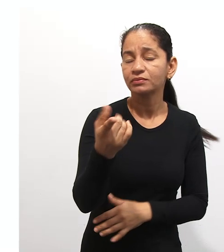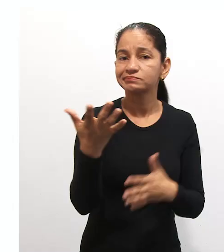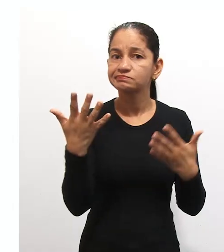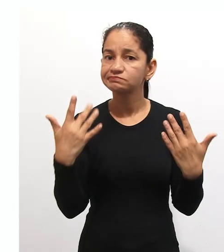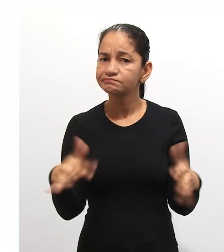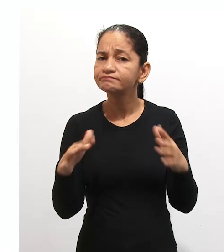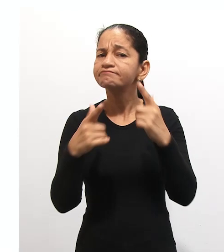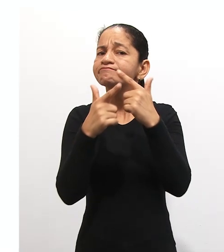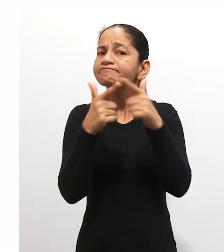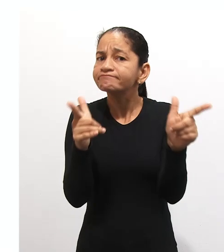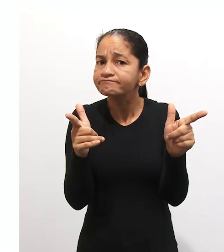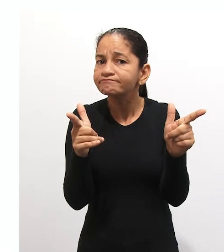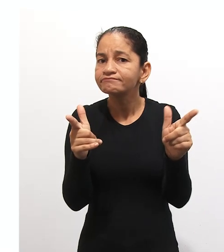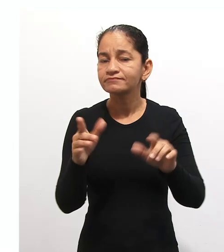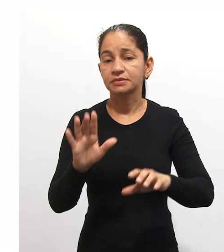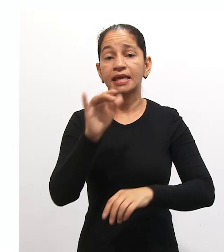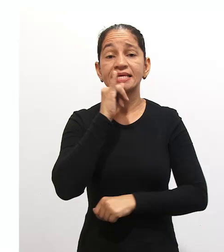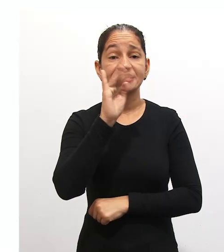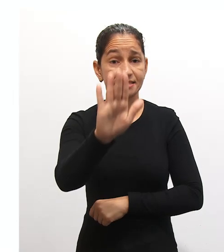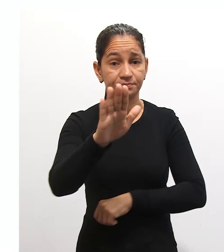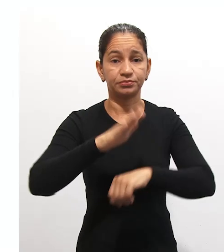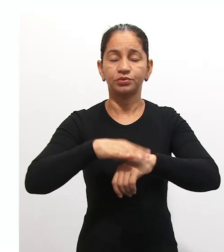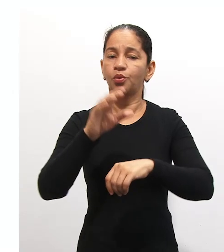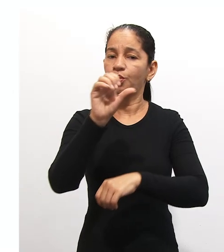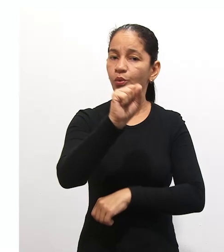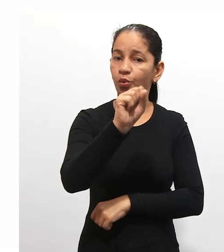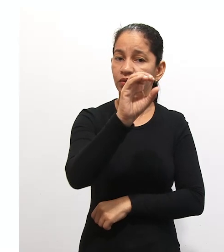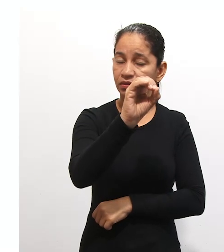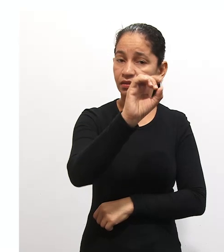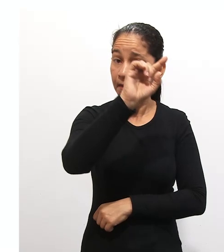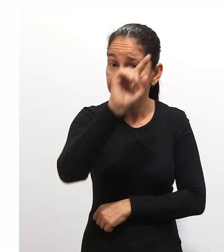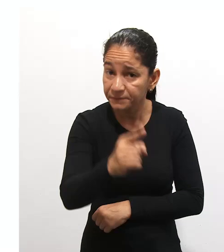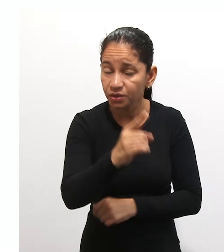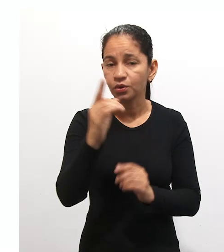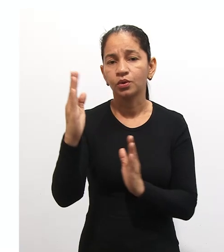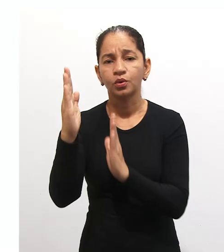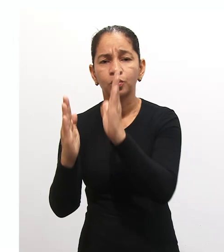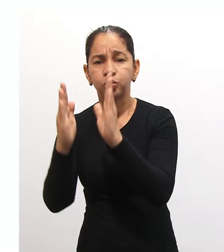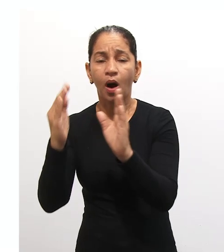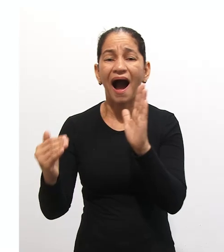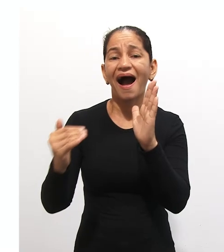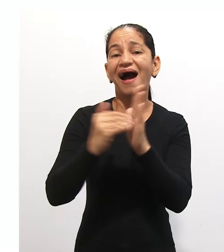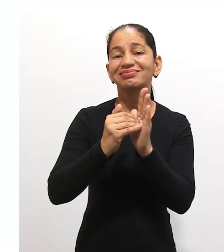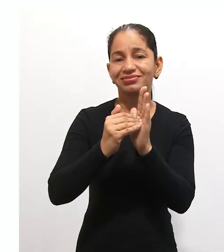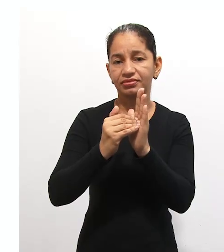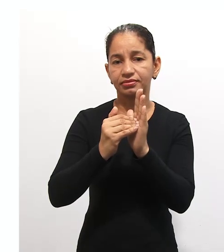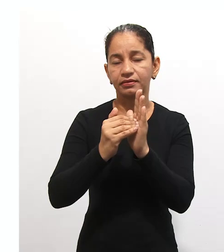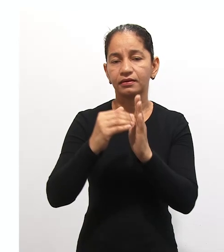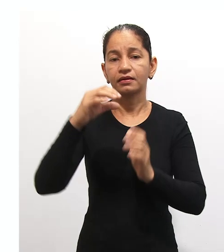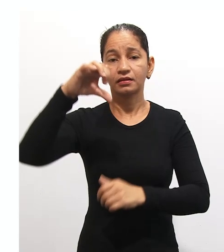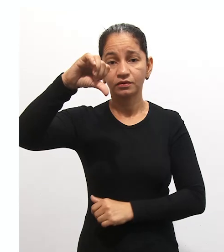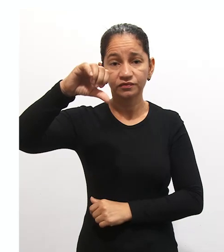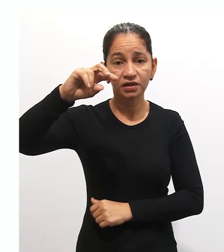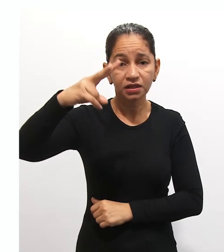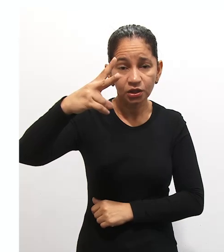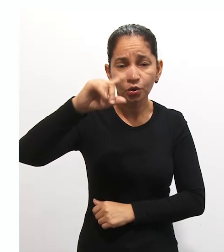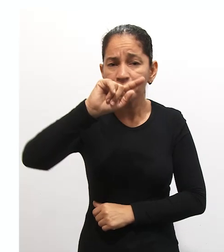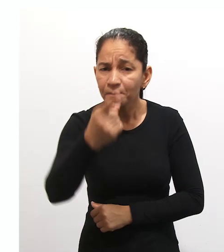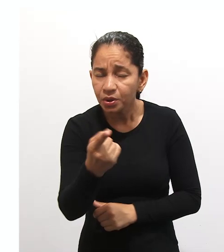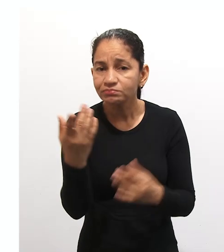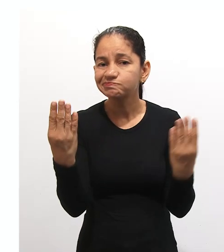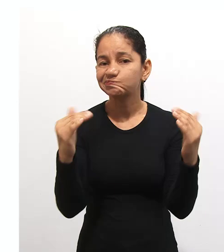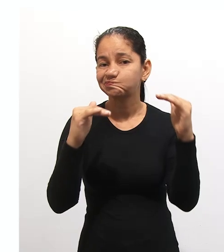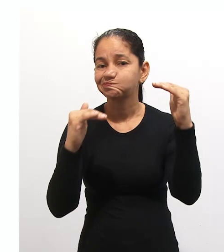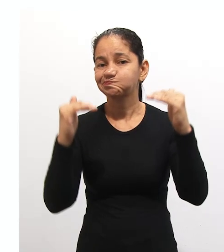problema. Bom, ela planejou 80 mil e o custo real chegou a 92. E aí? Após